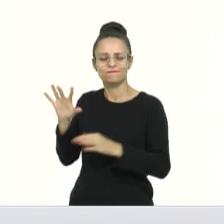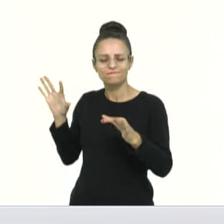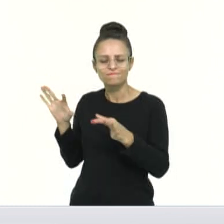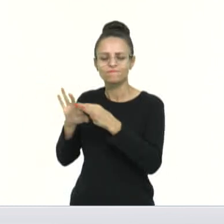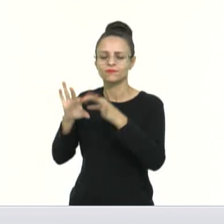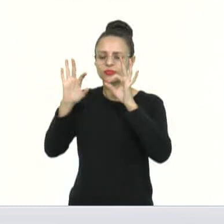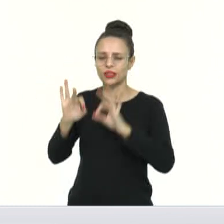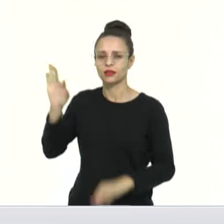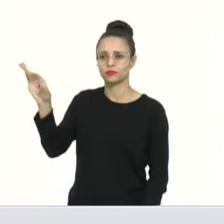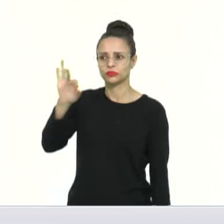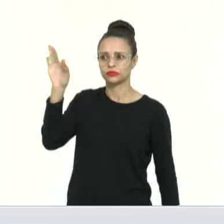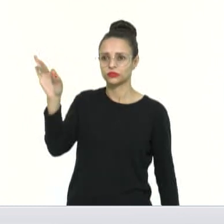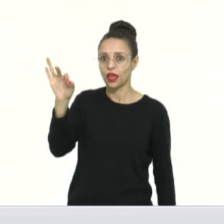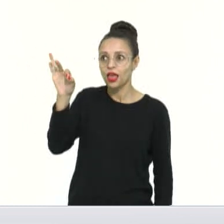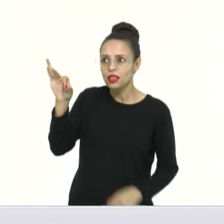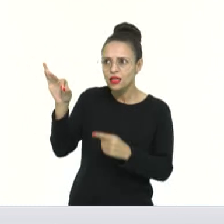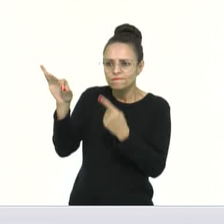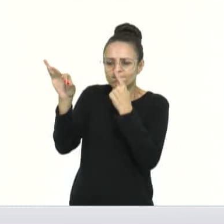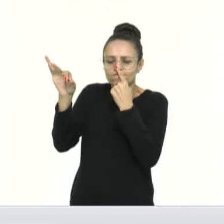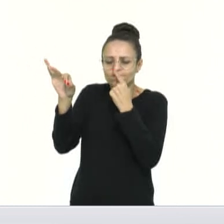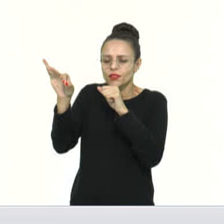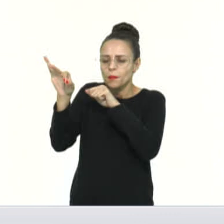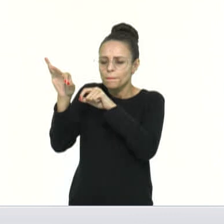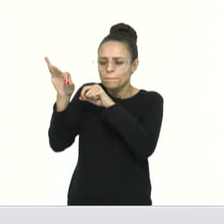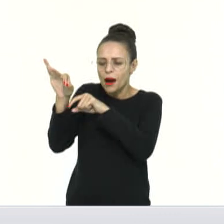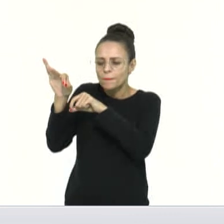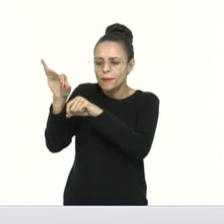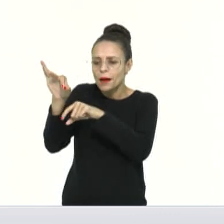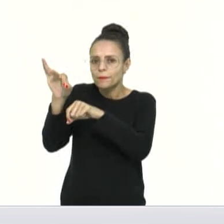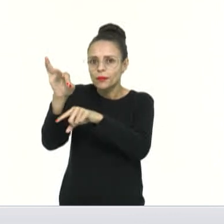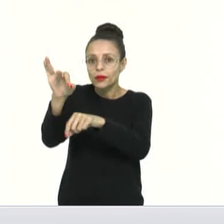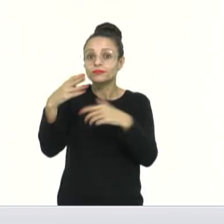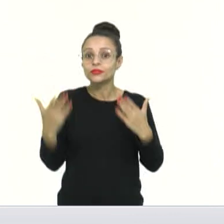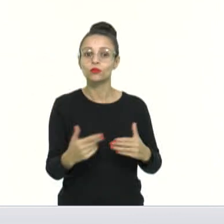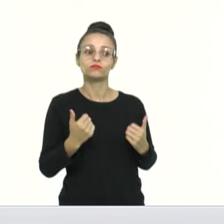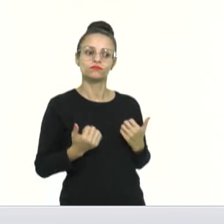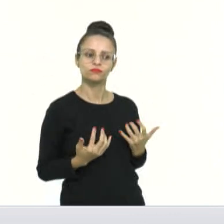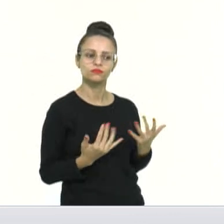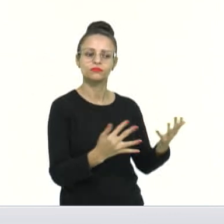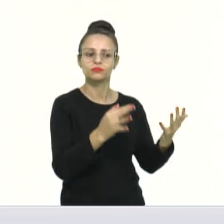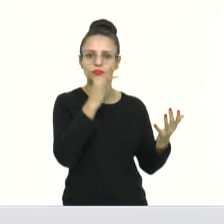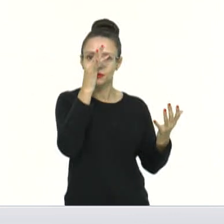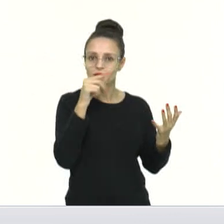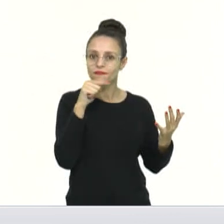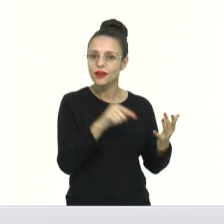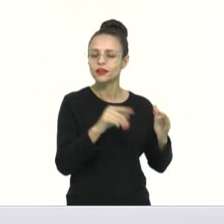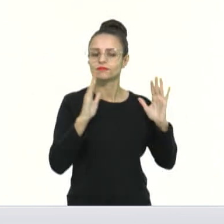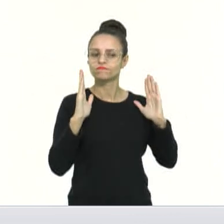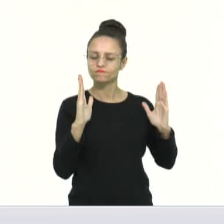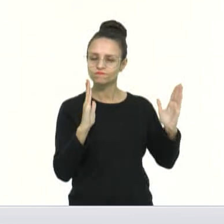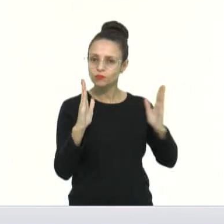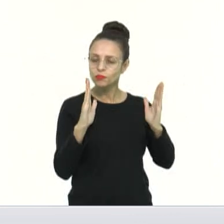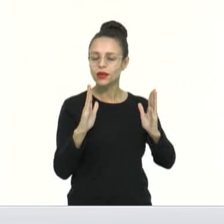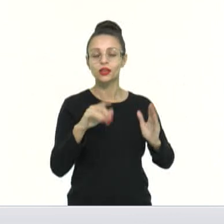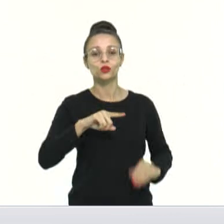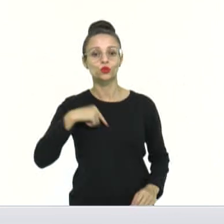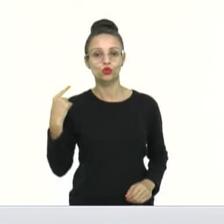preferida pelo Aedes aegypti para depositar seus ovos, a primavera é a estação que deve haver